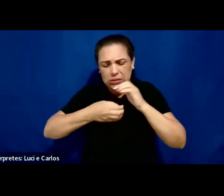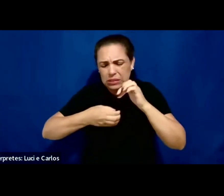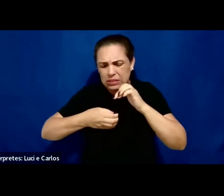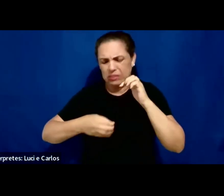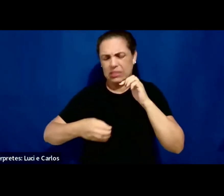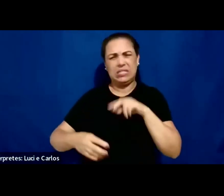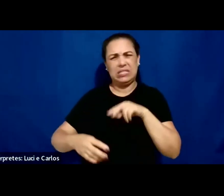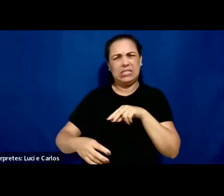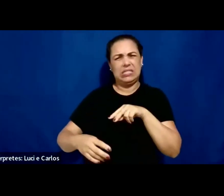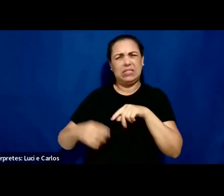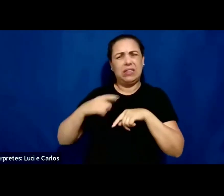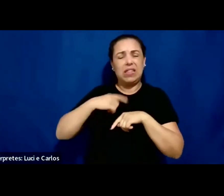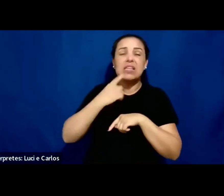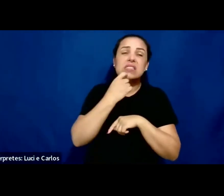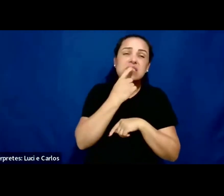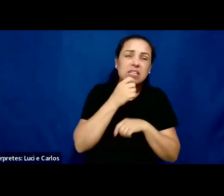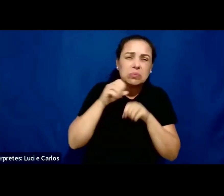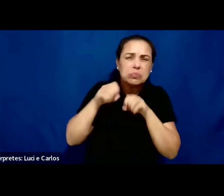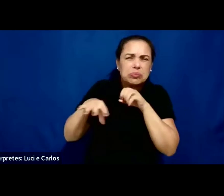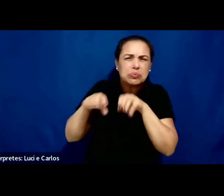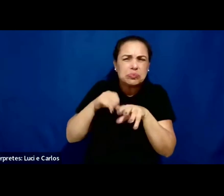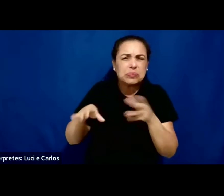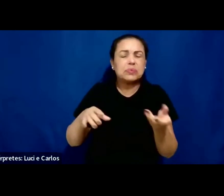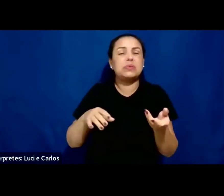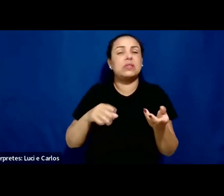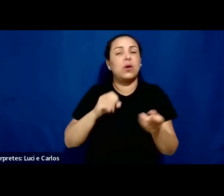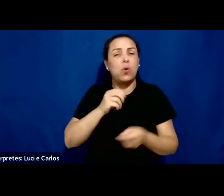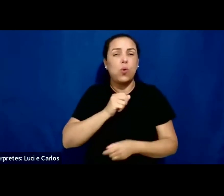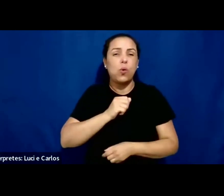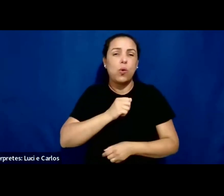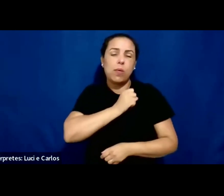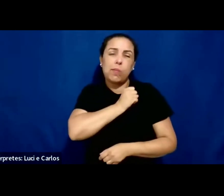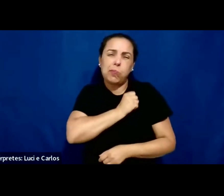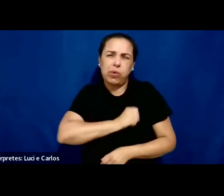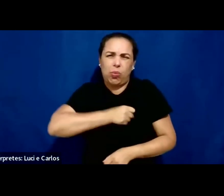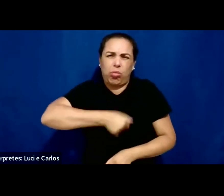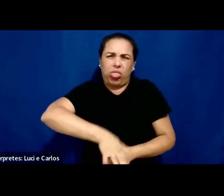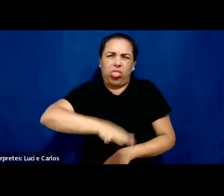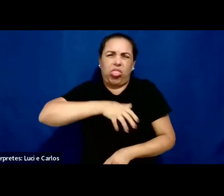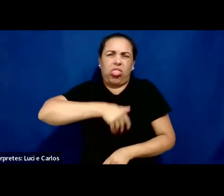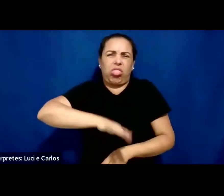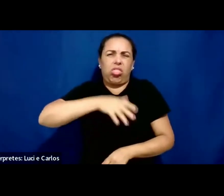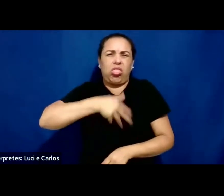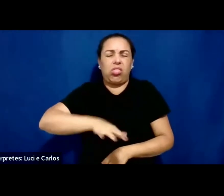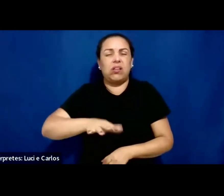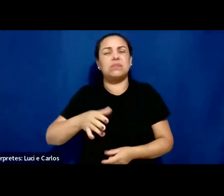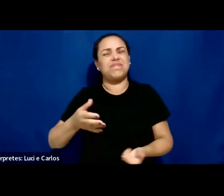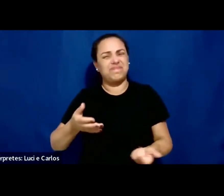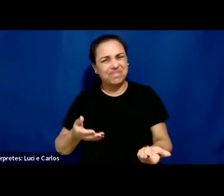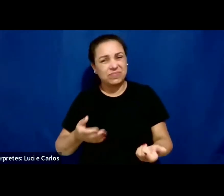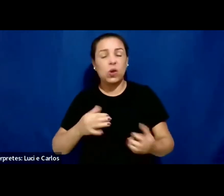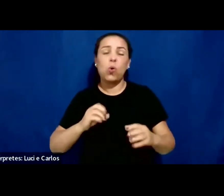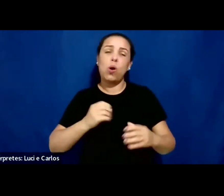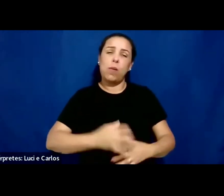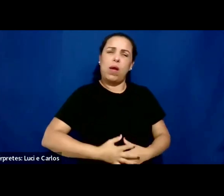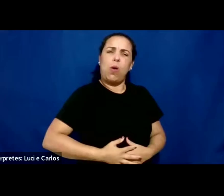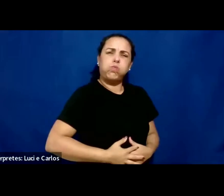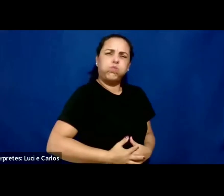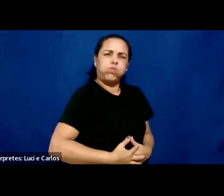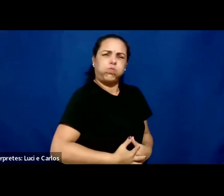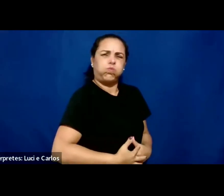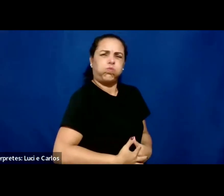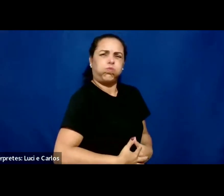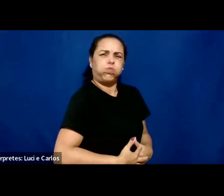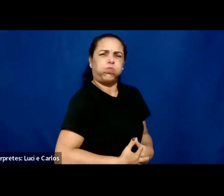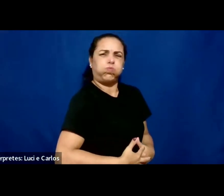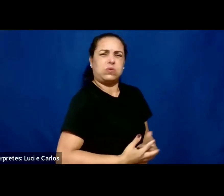frequente, diarreias frequentes, inchaço do abdômen, sufoco na hora de